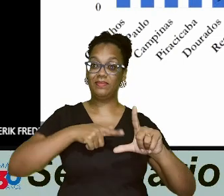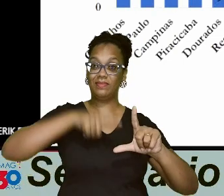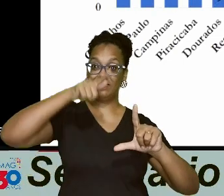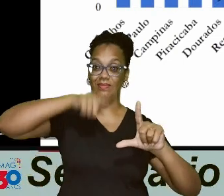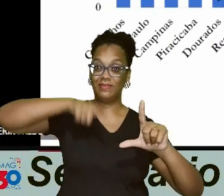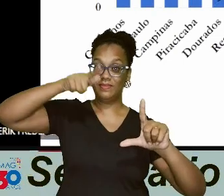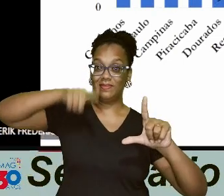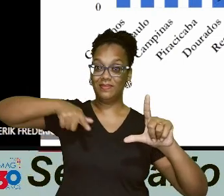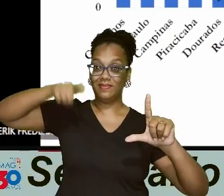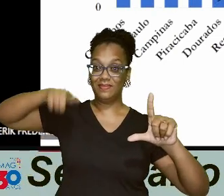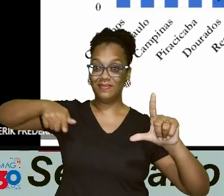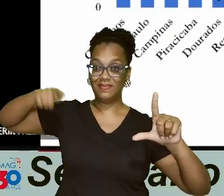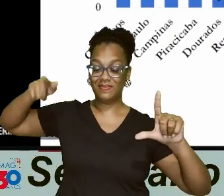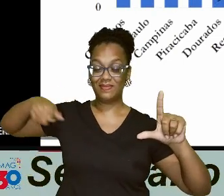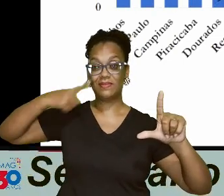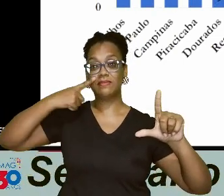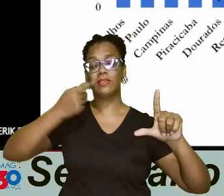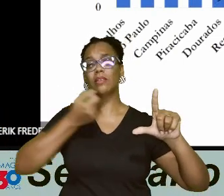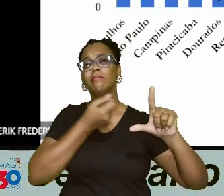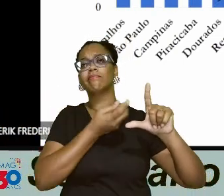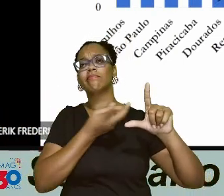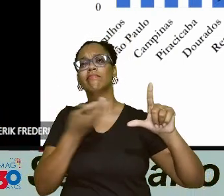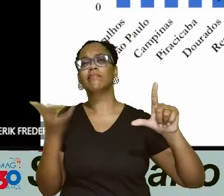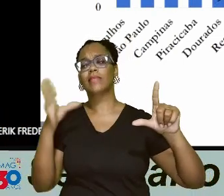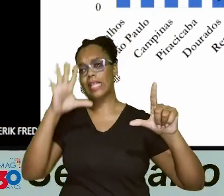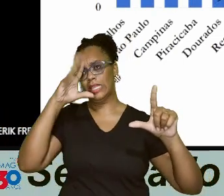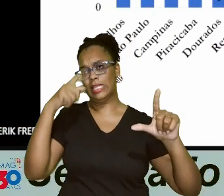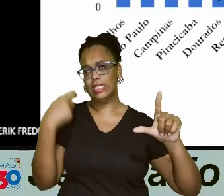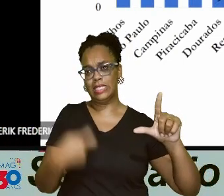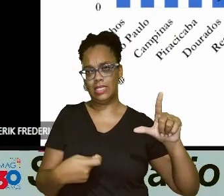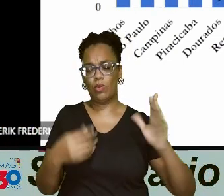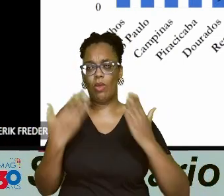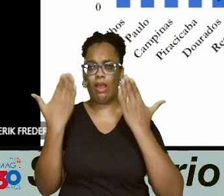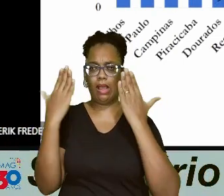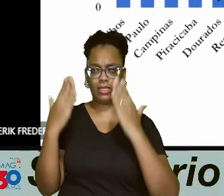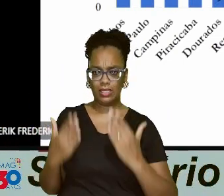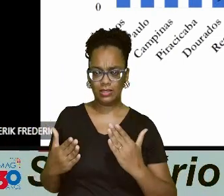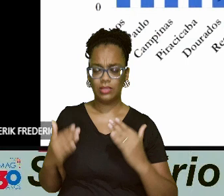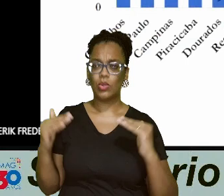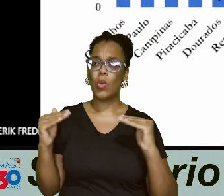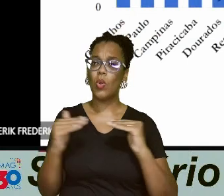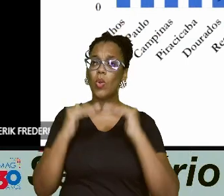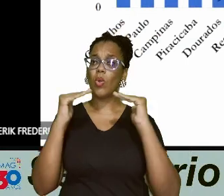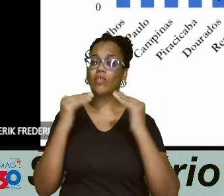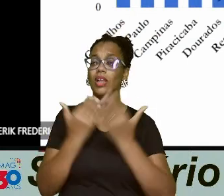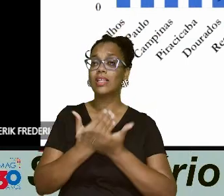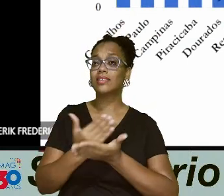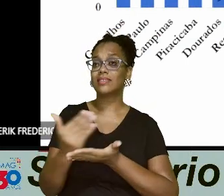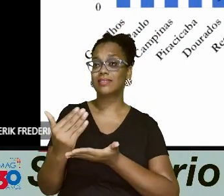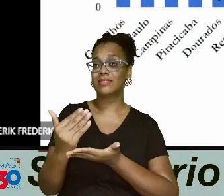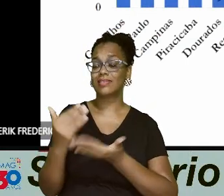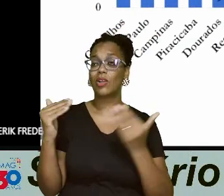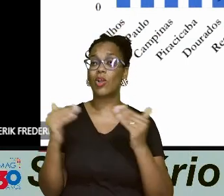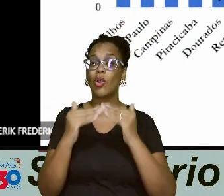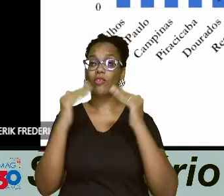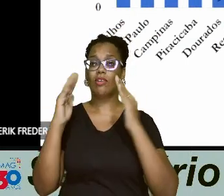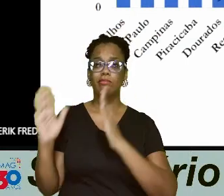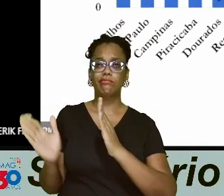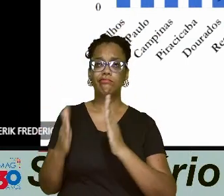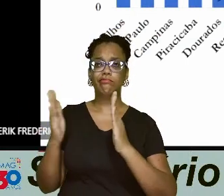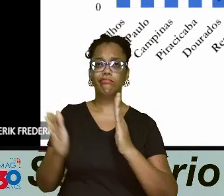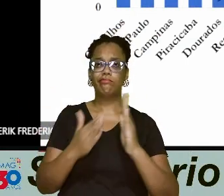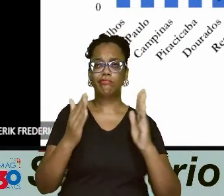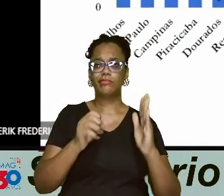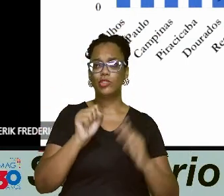né, das decisões que nós examinamos conforme a origem, né, conforme a subseção de origem,